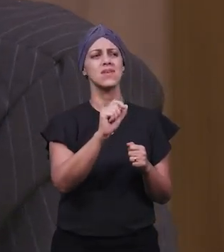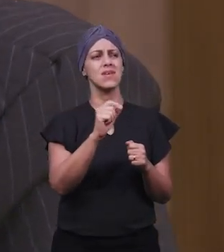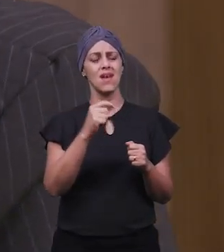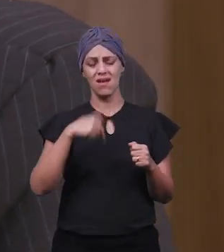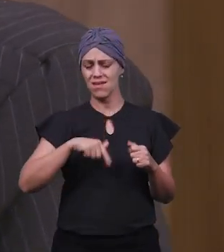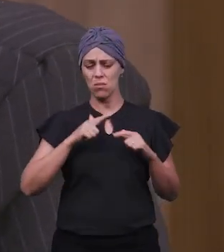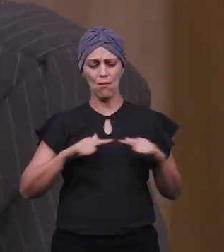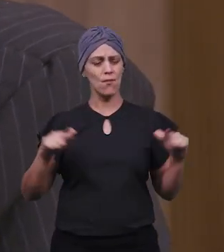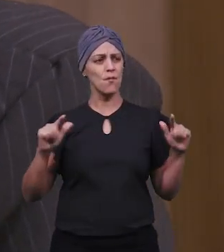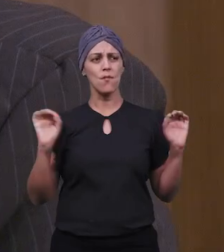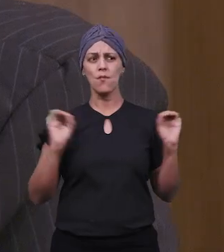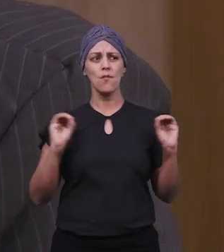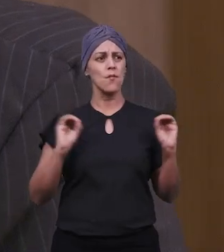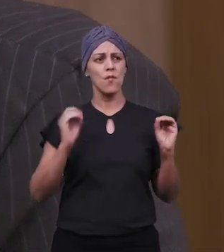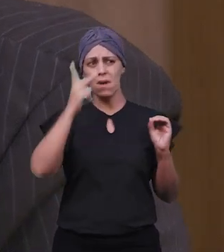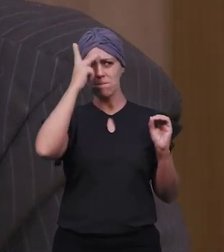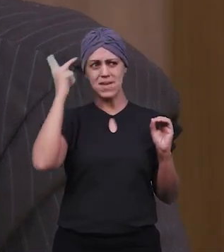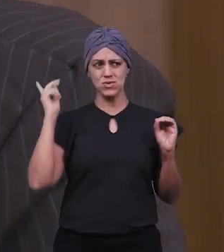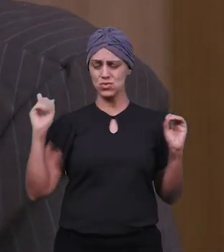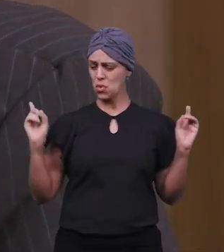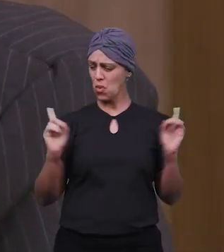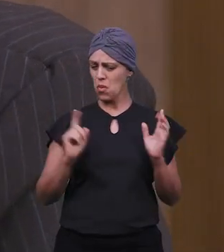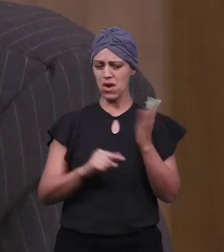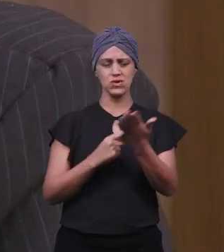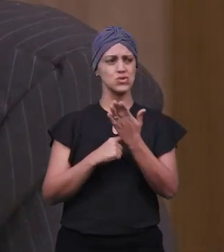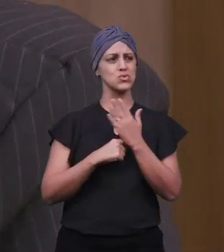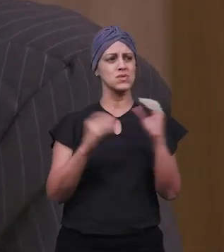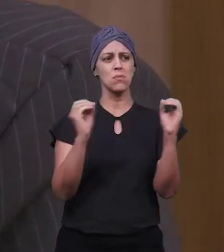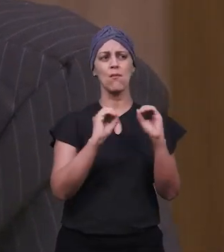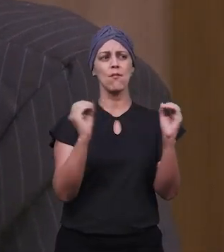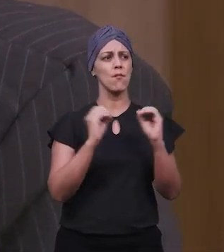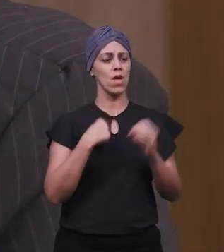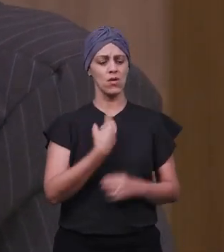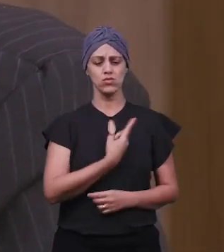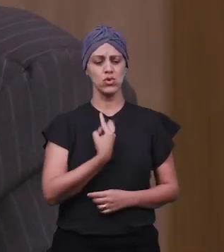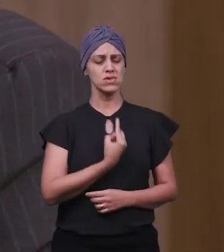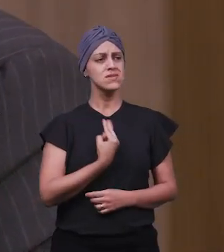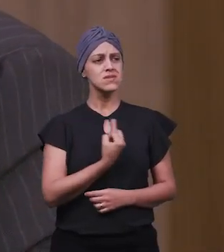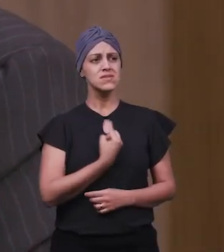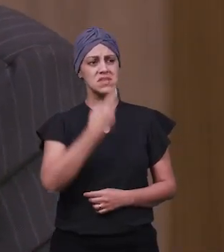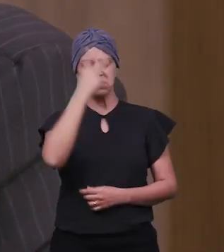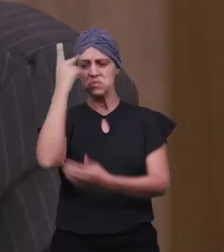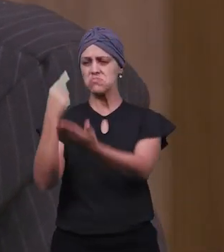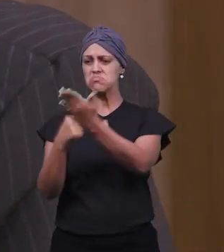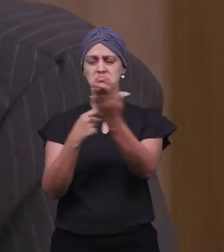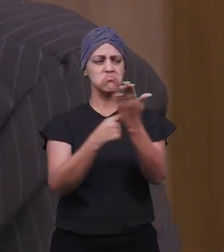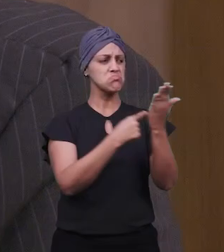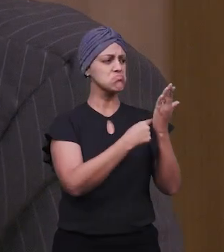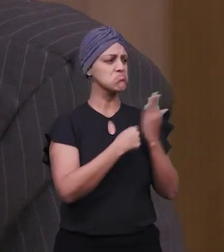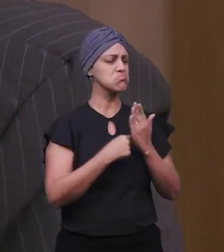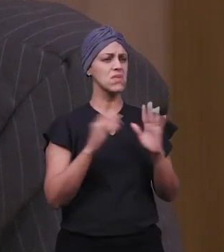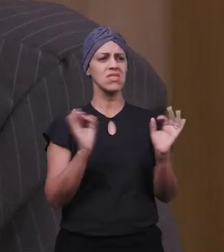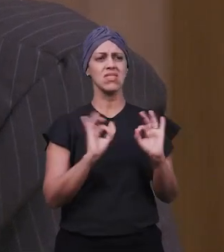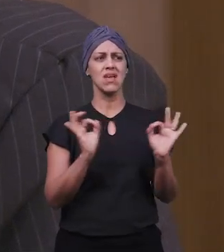não tenho ninguém aqui, aquelas pessoas que me disseram para vir não estão mais comigo, não estão mais me